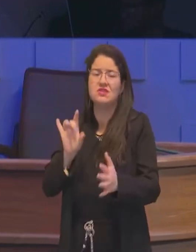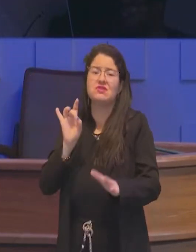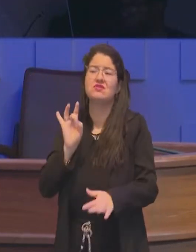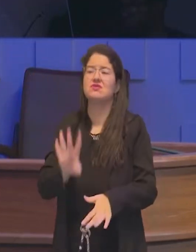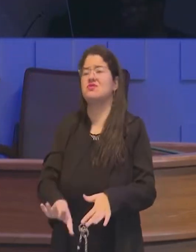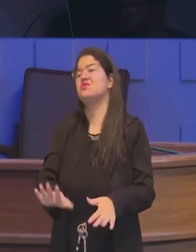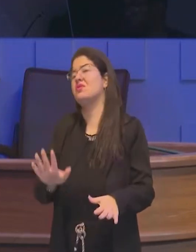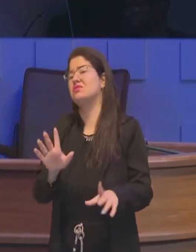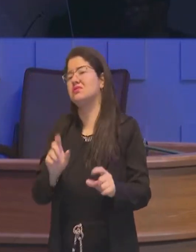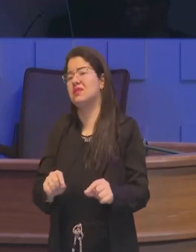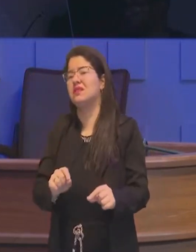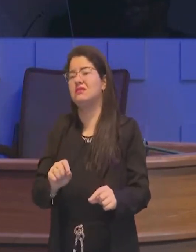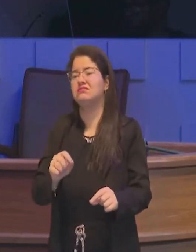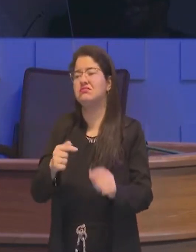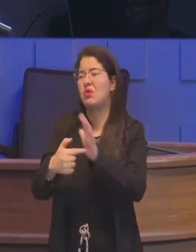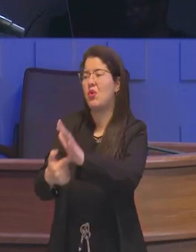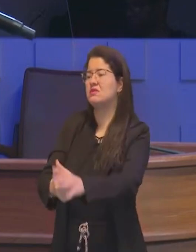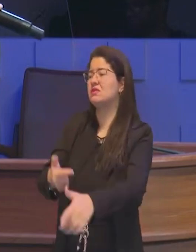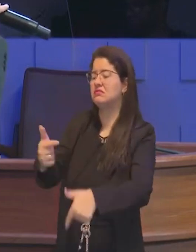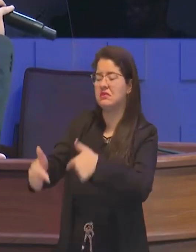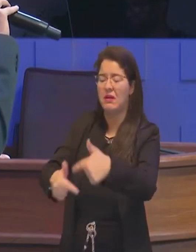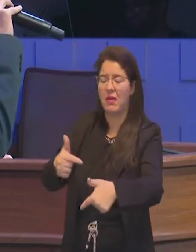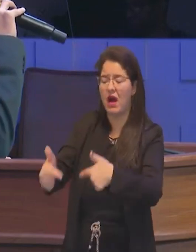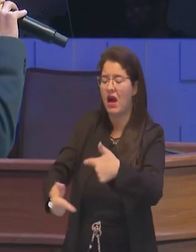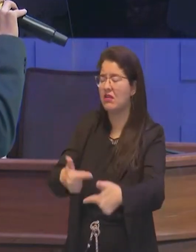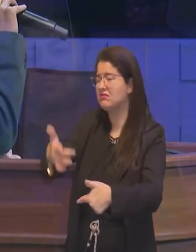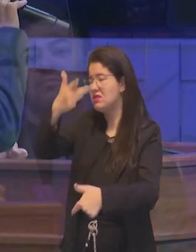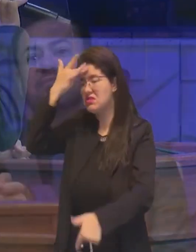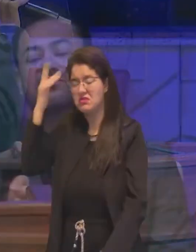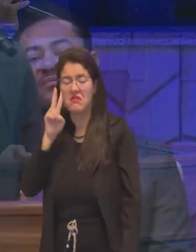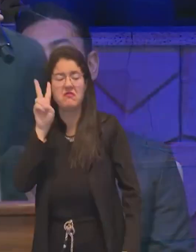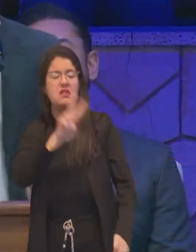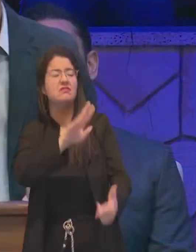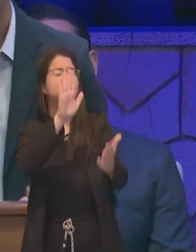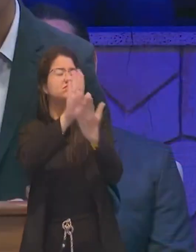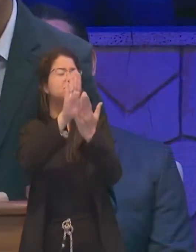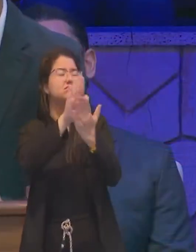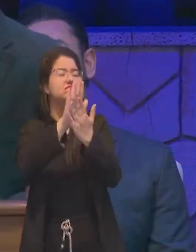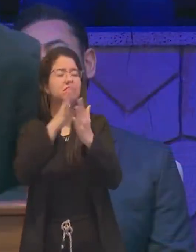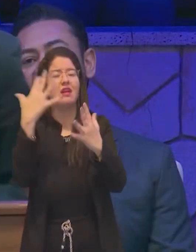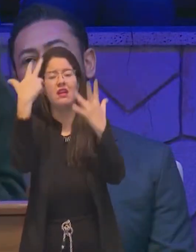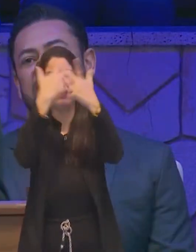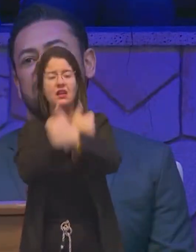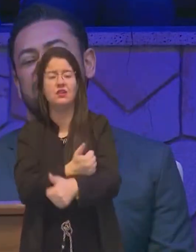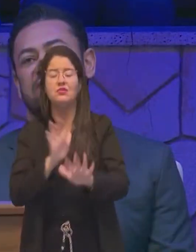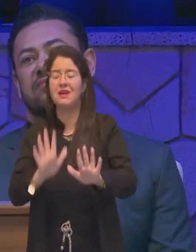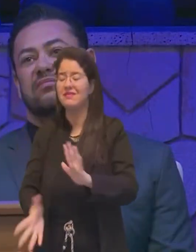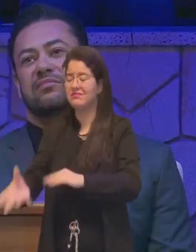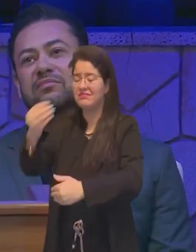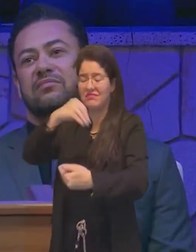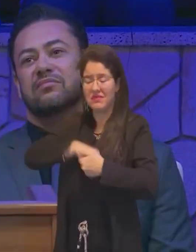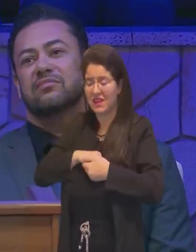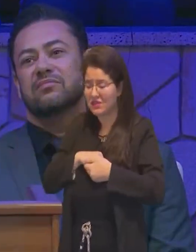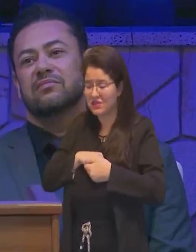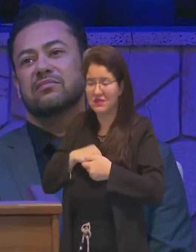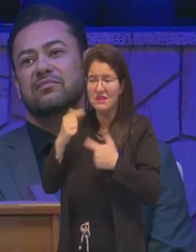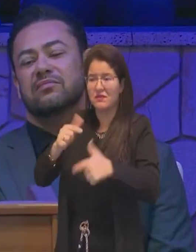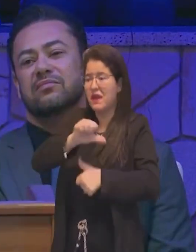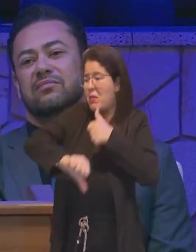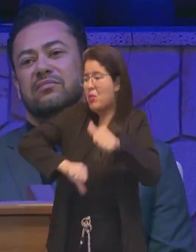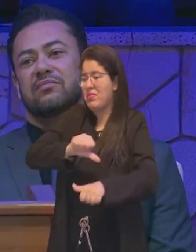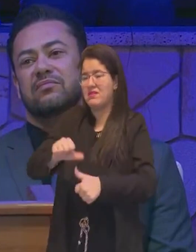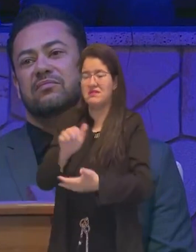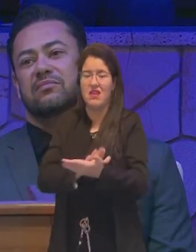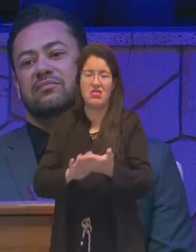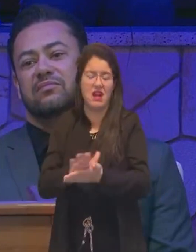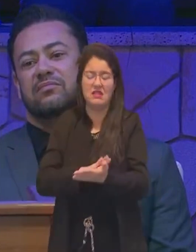apenas um trabalho natural, e vamos estar trabalhando para a obra de Jesus apenas por trabalhar, um